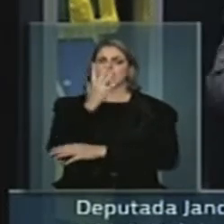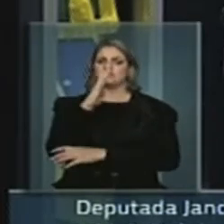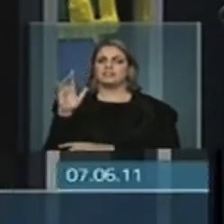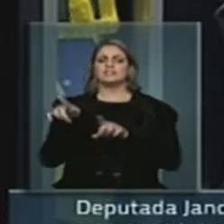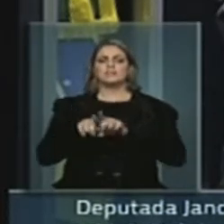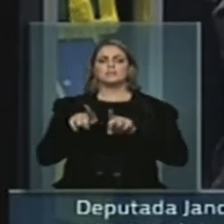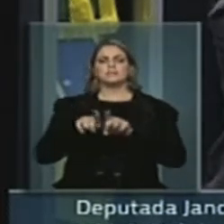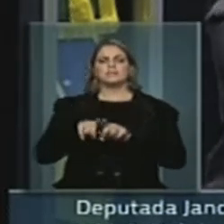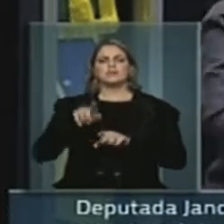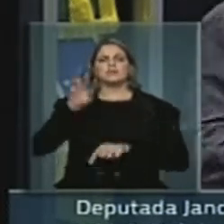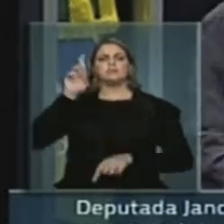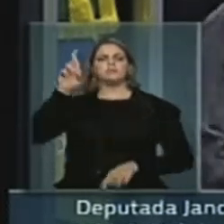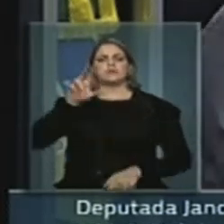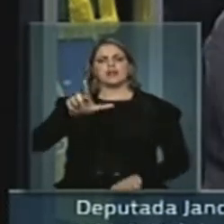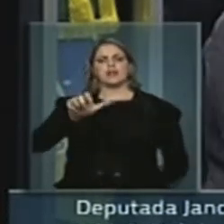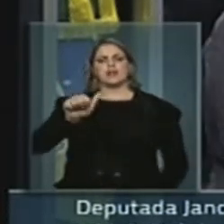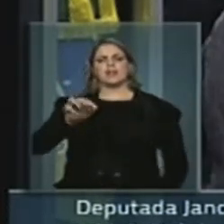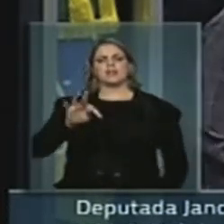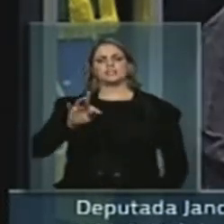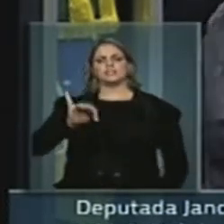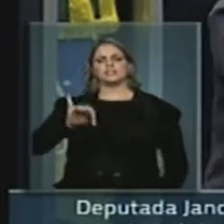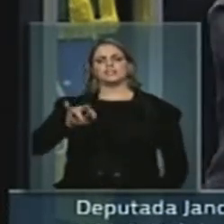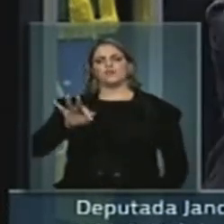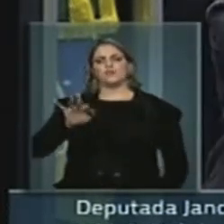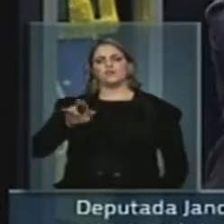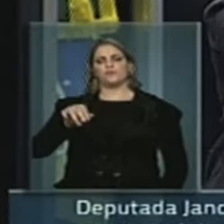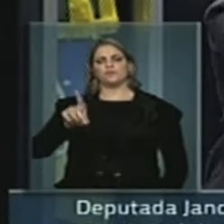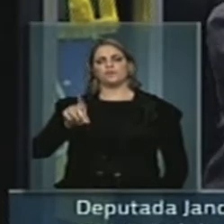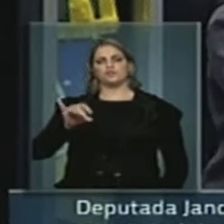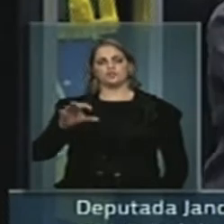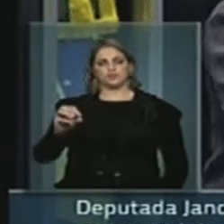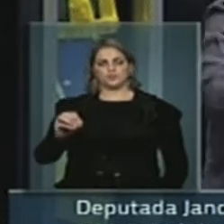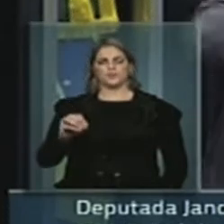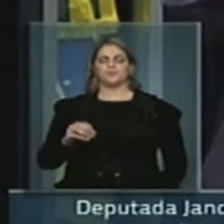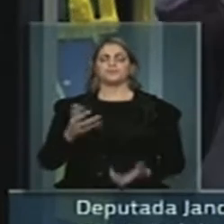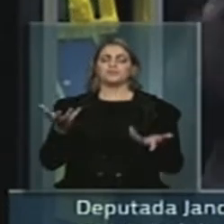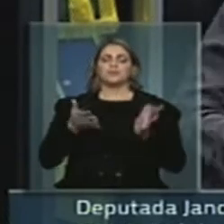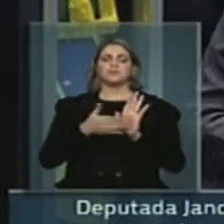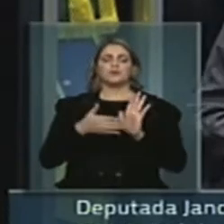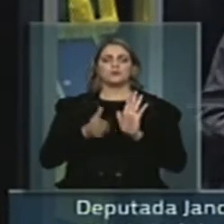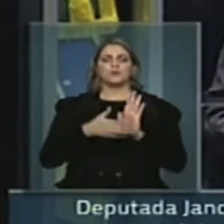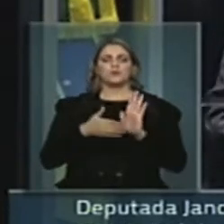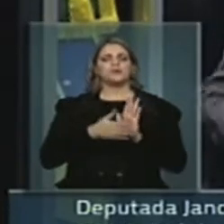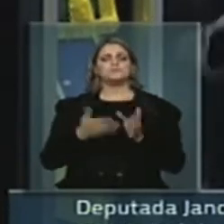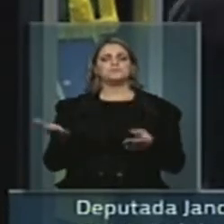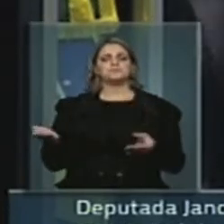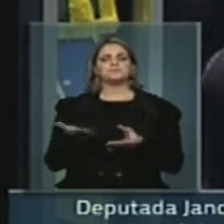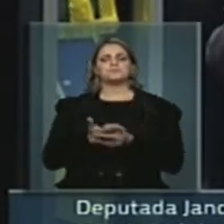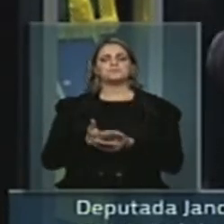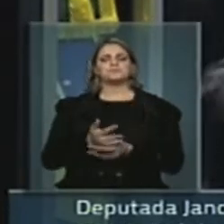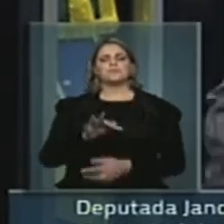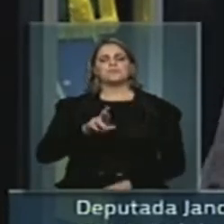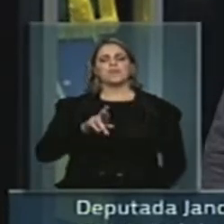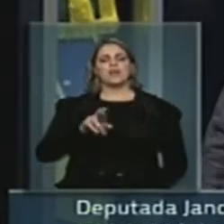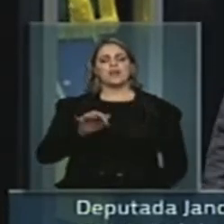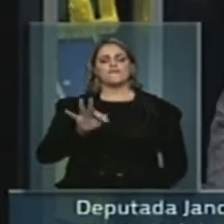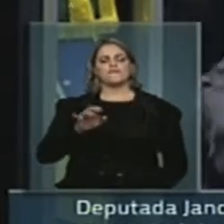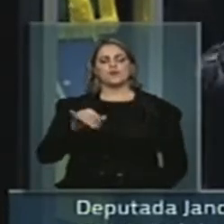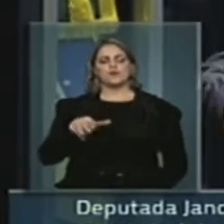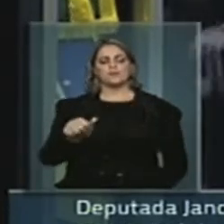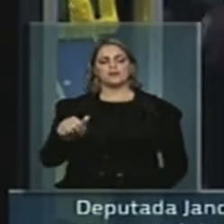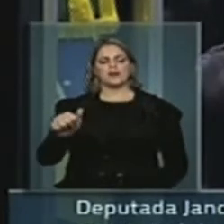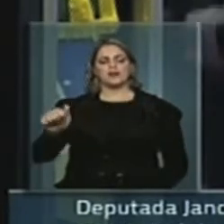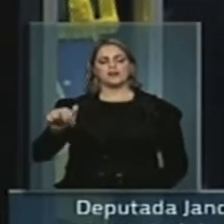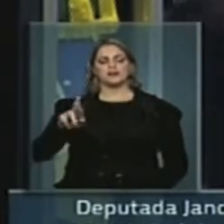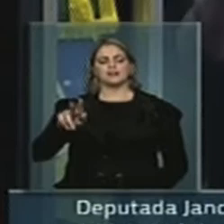E quero aqui propor claramente, senhor presidente, que o recurso para a reforma agrária e para a luta contra a impunidade